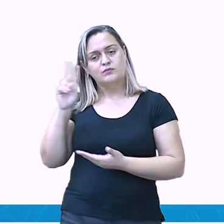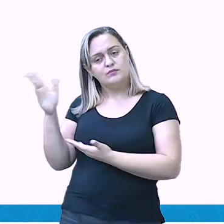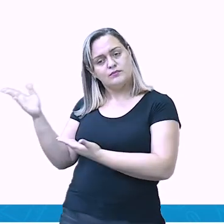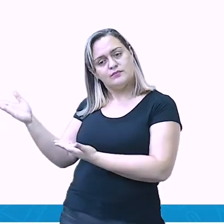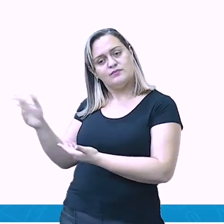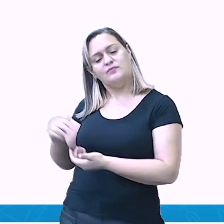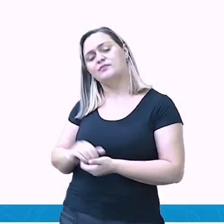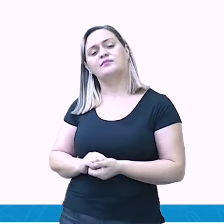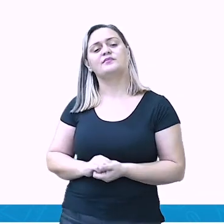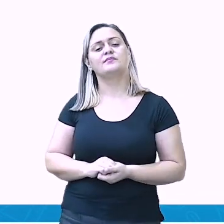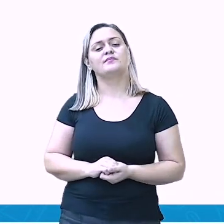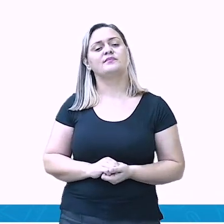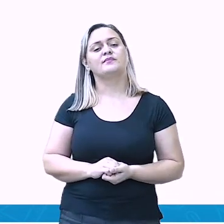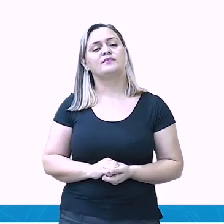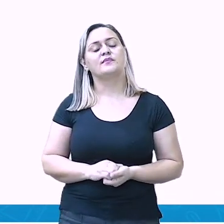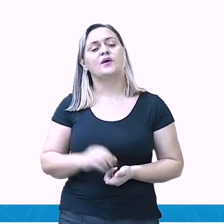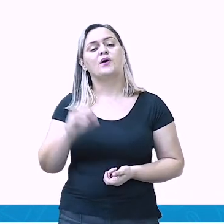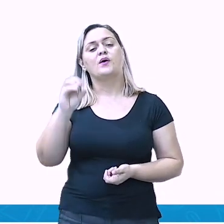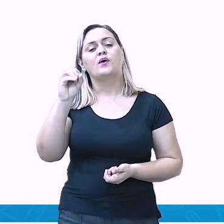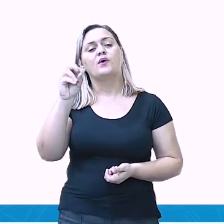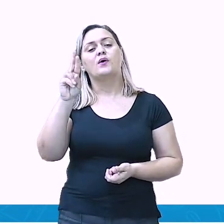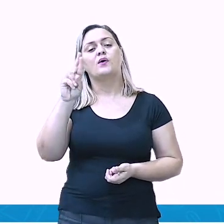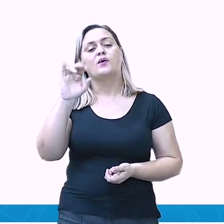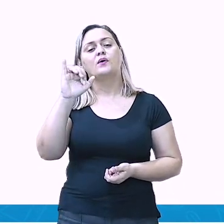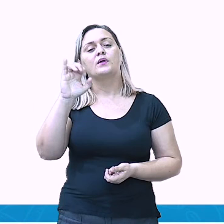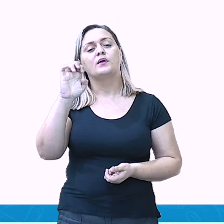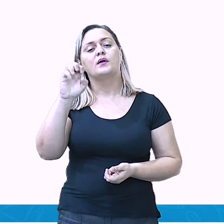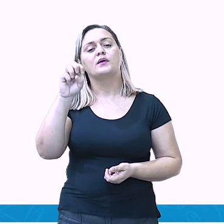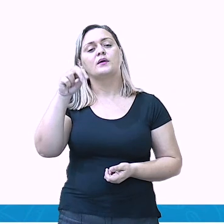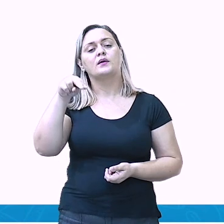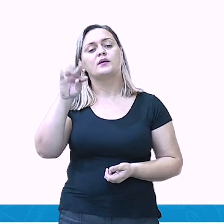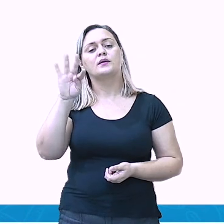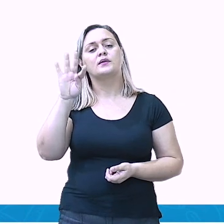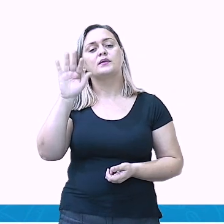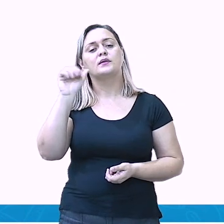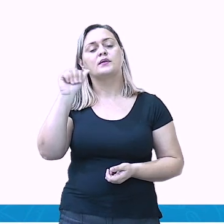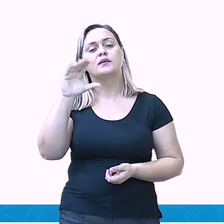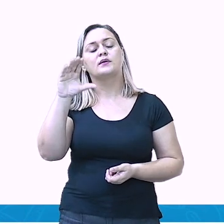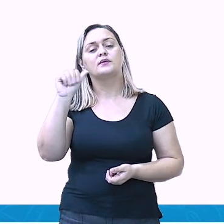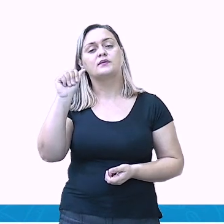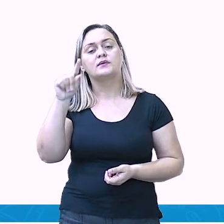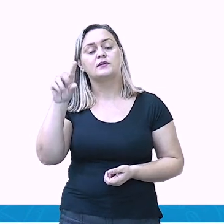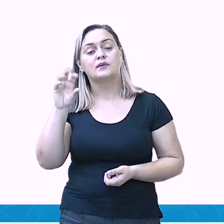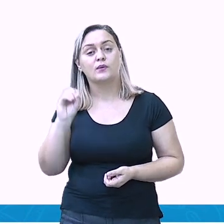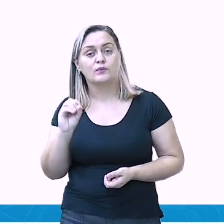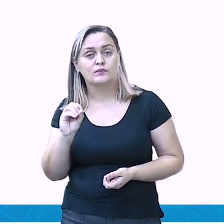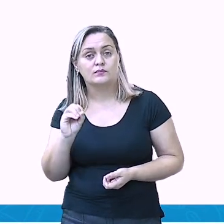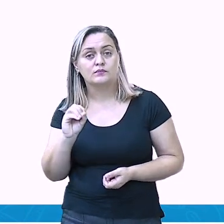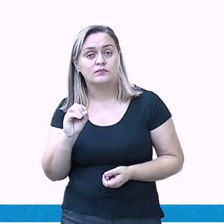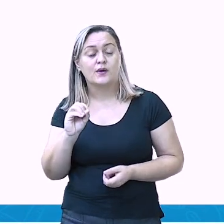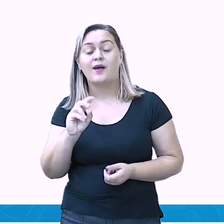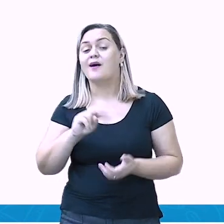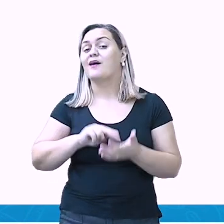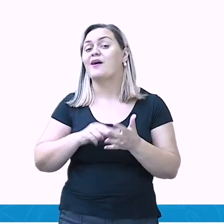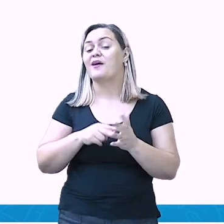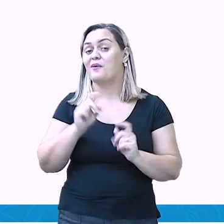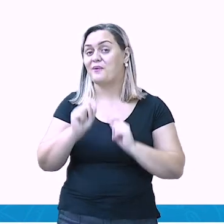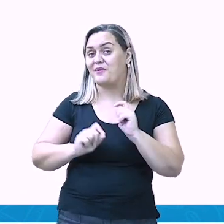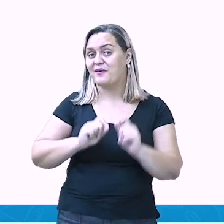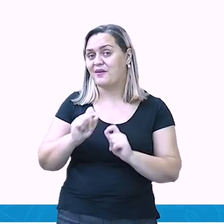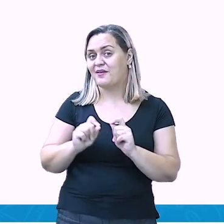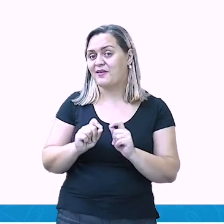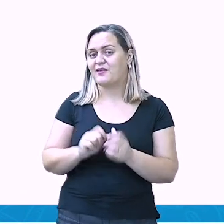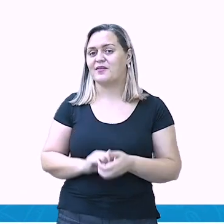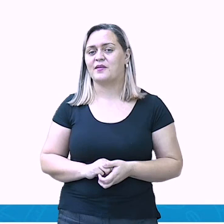É importante no sentido de apontar a direção do mapa, indicando-nos para que lado fica o norte